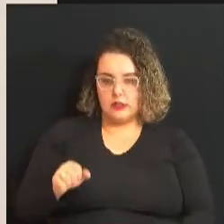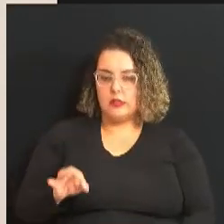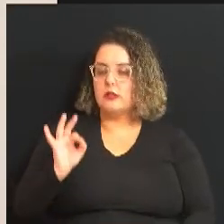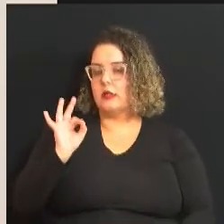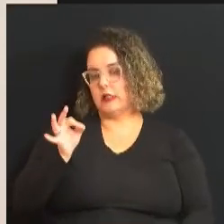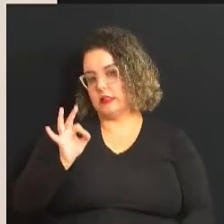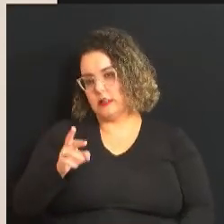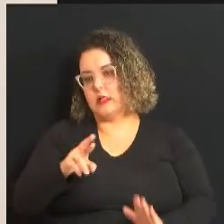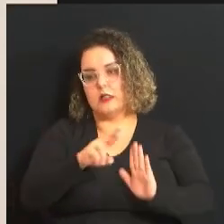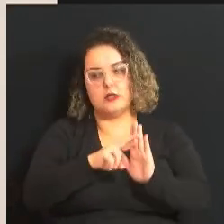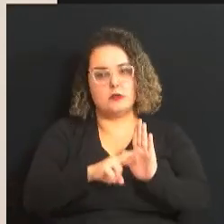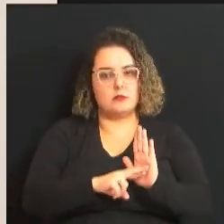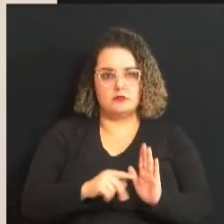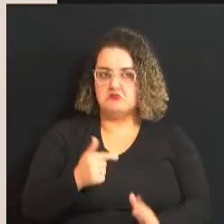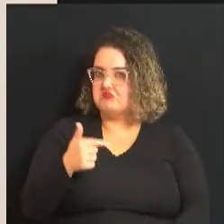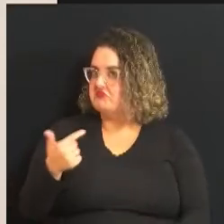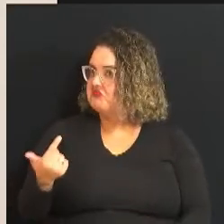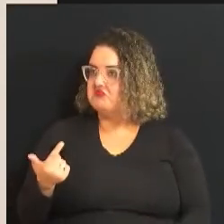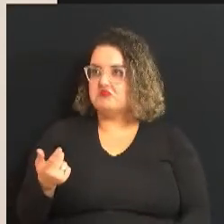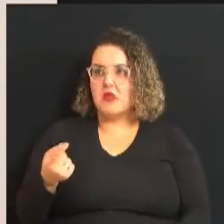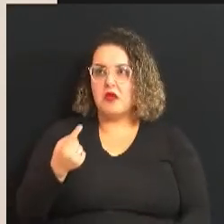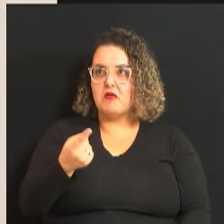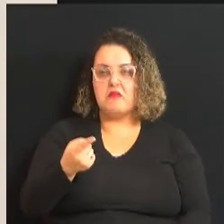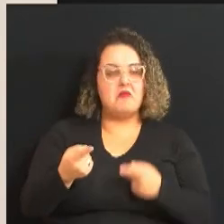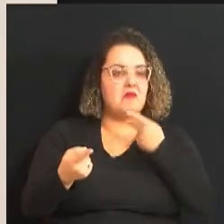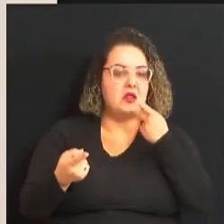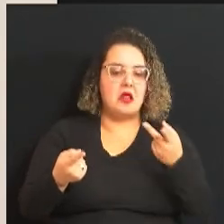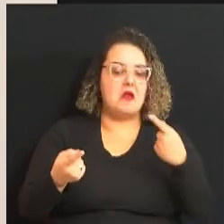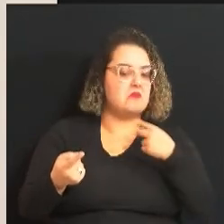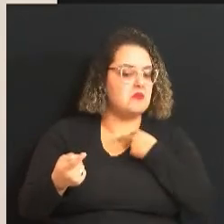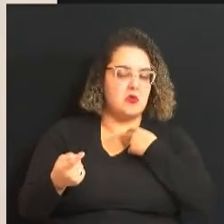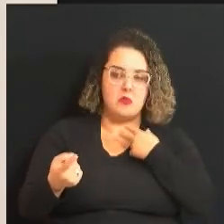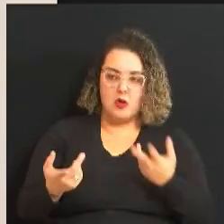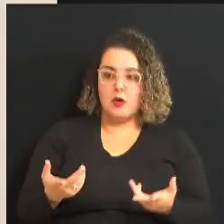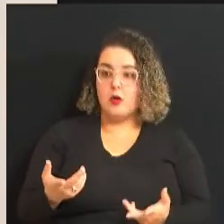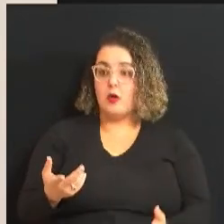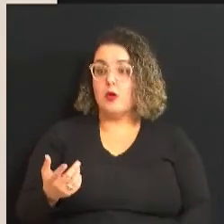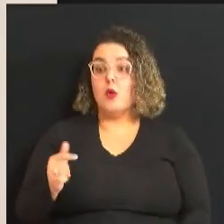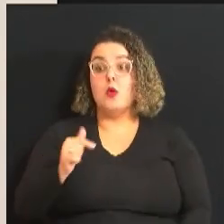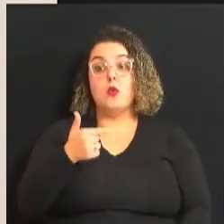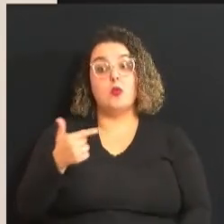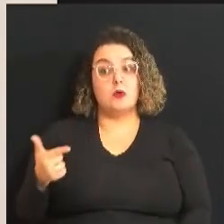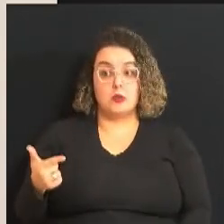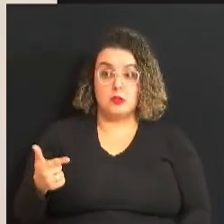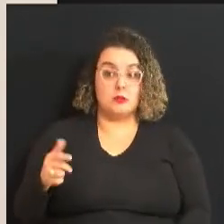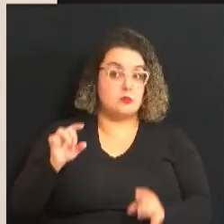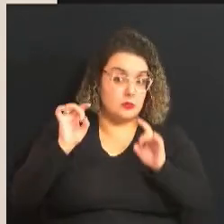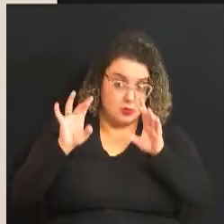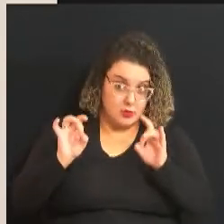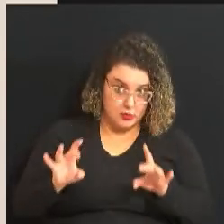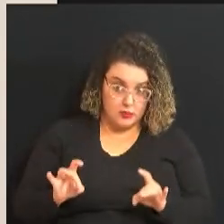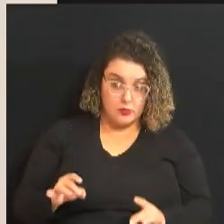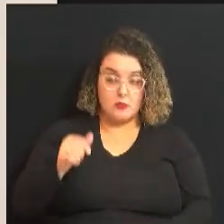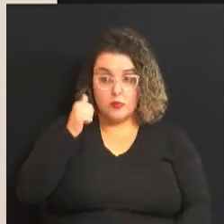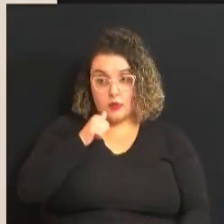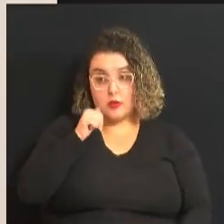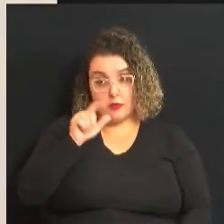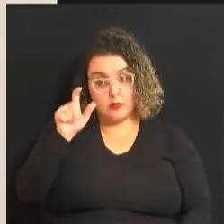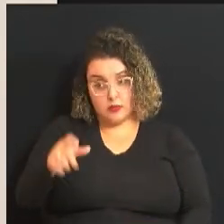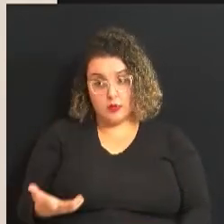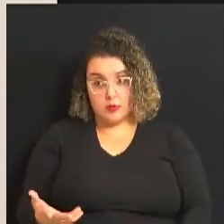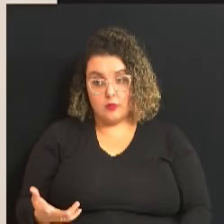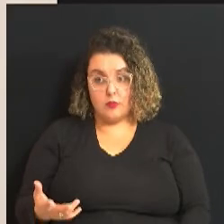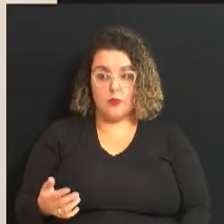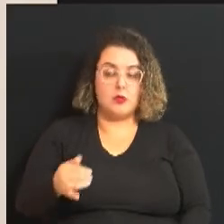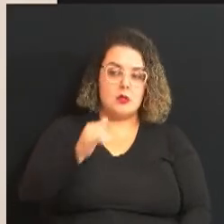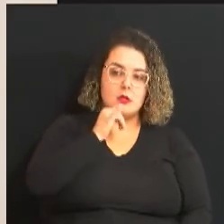tem nenhum que a gente contraindica. A gente contraindica aquele que não tem indicação específica para aquela mulher. Você não deve usar, por exemplo, a mulher